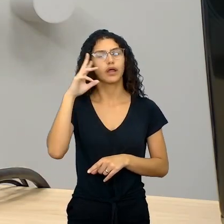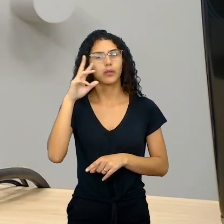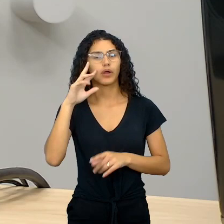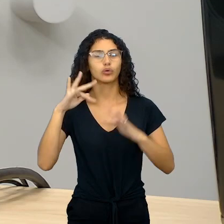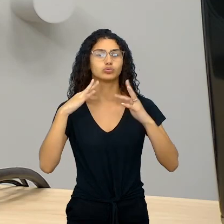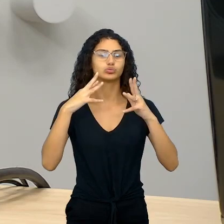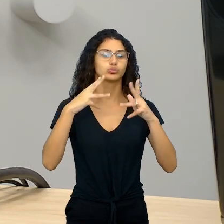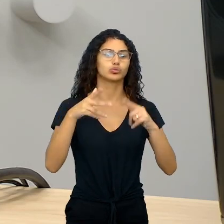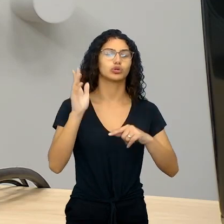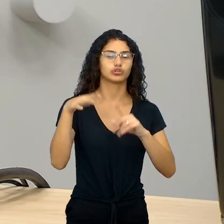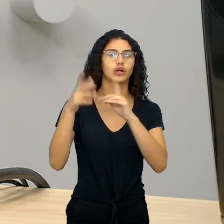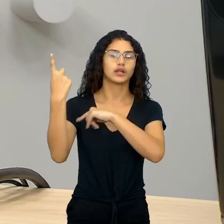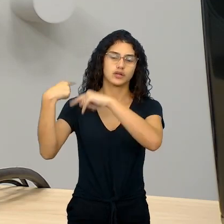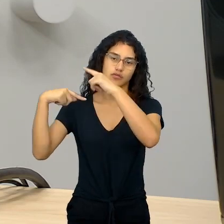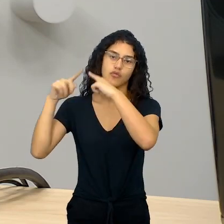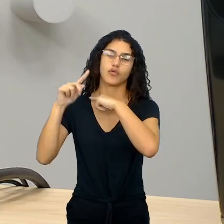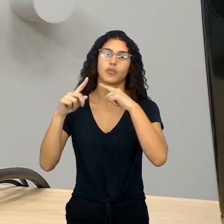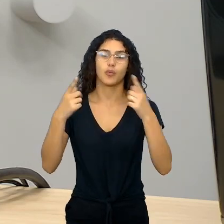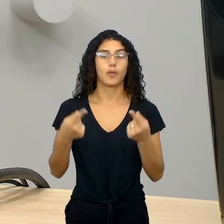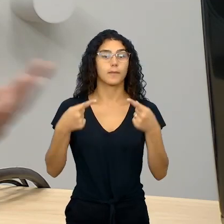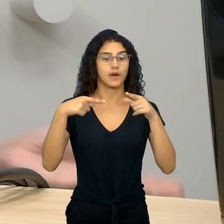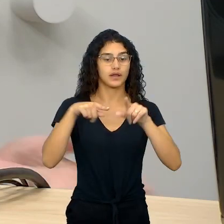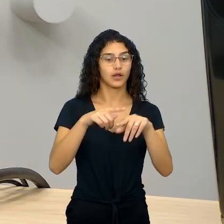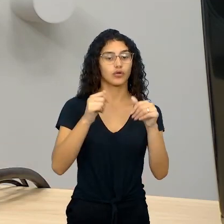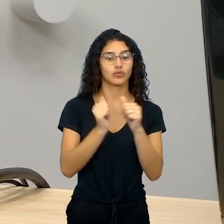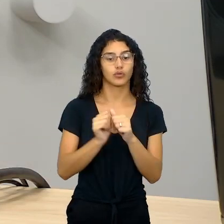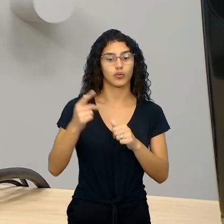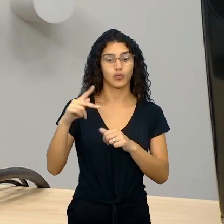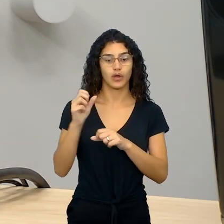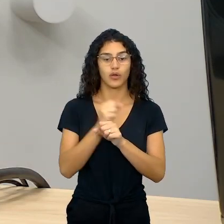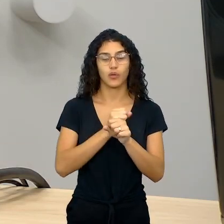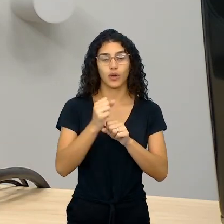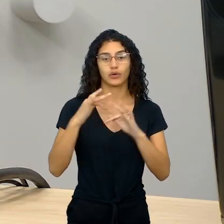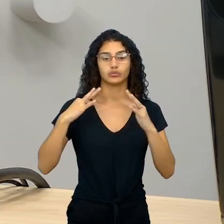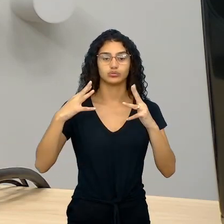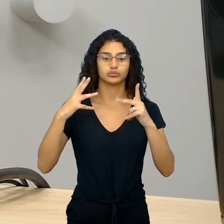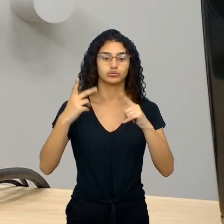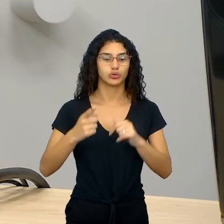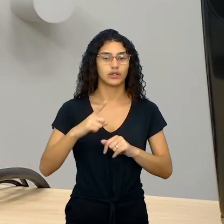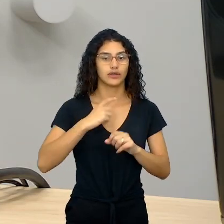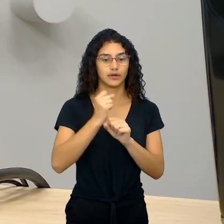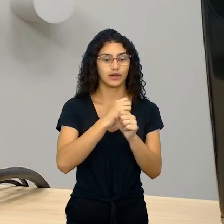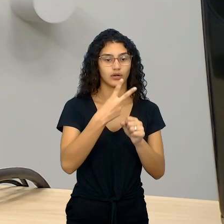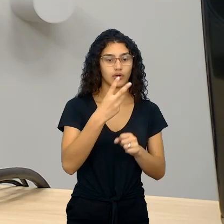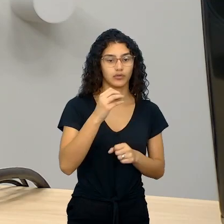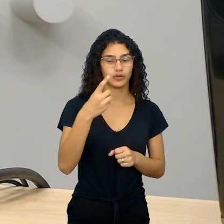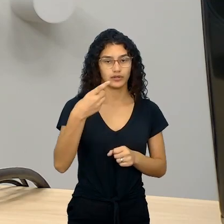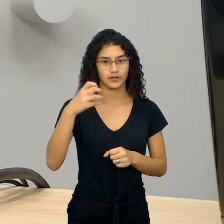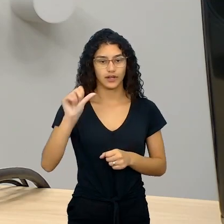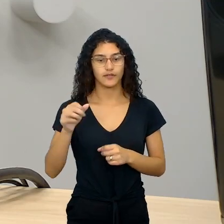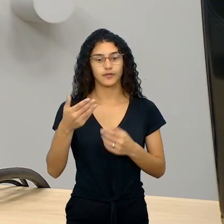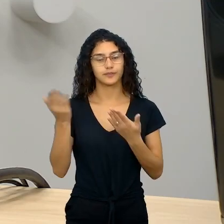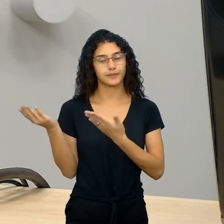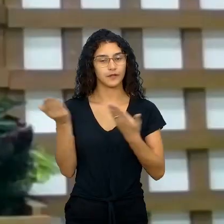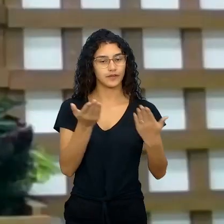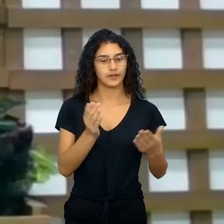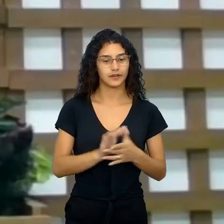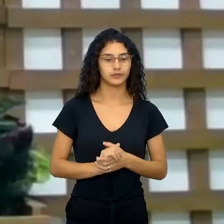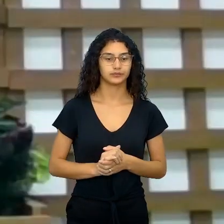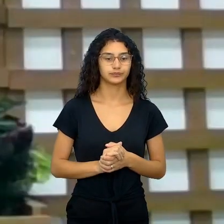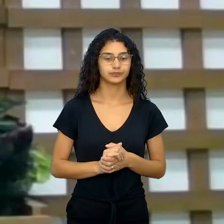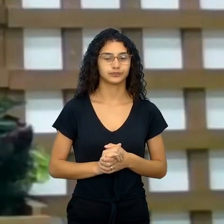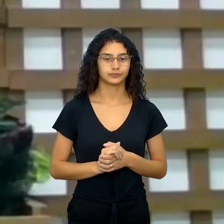né, de tudo que a gente já desenvolveu com essa parceria com a CIMA aí ao longo de todos os anos desde 2019. Bem-vinda, Rita!